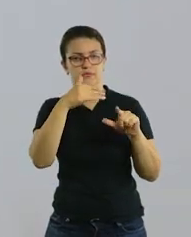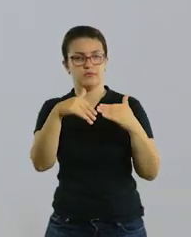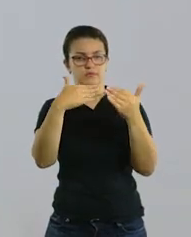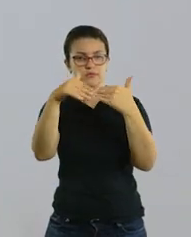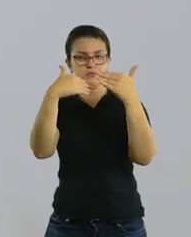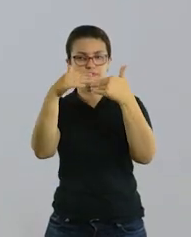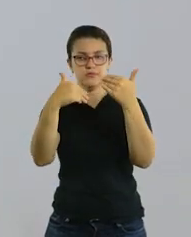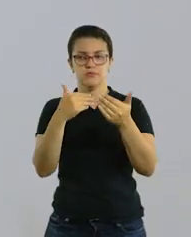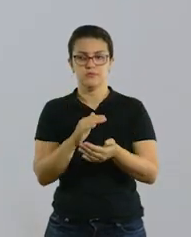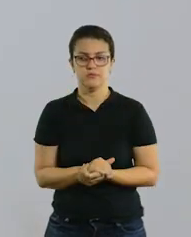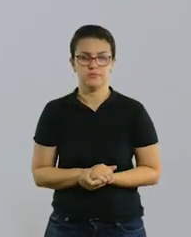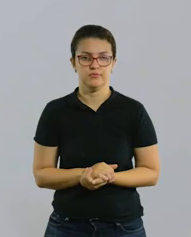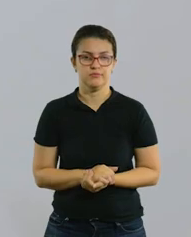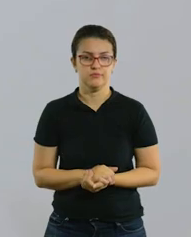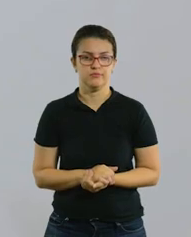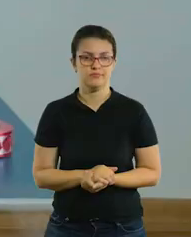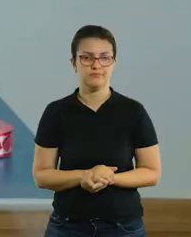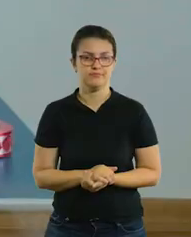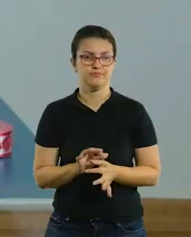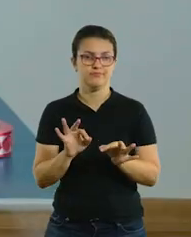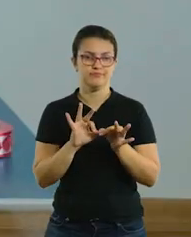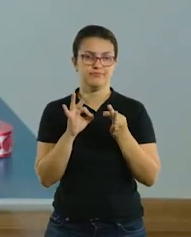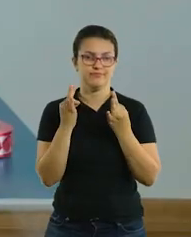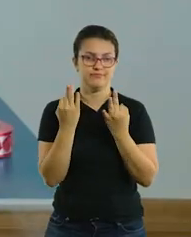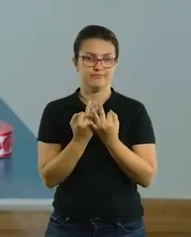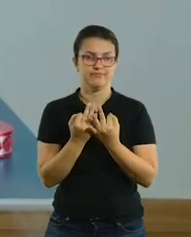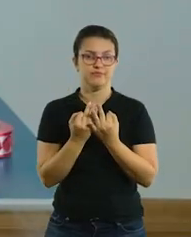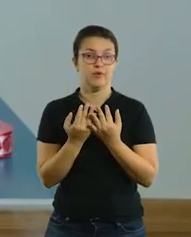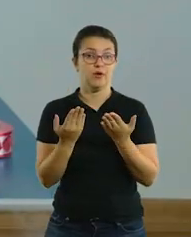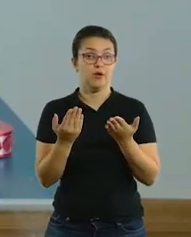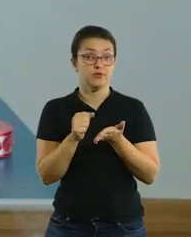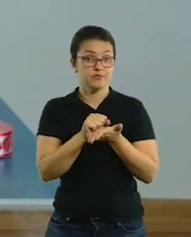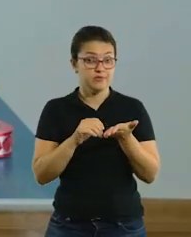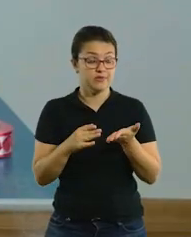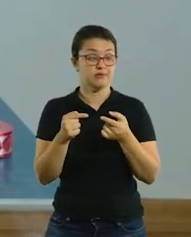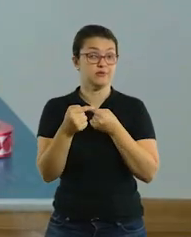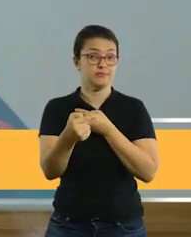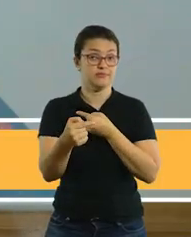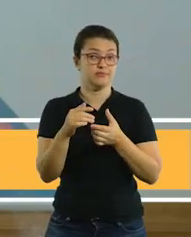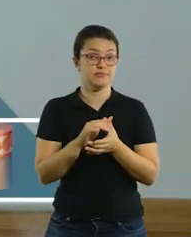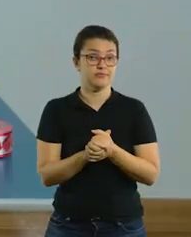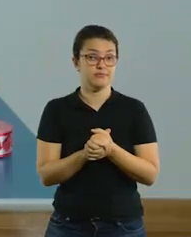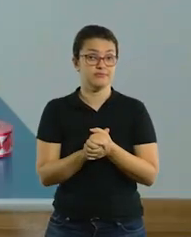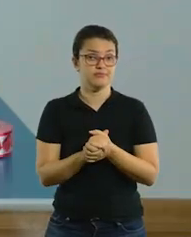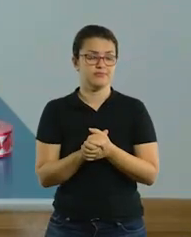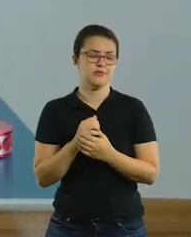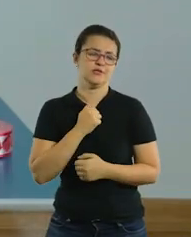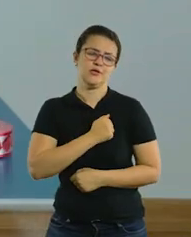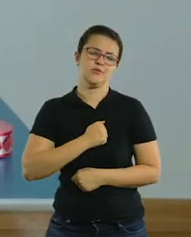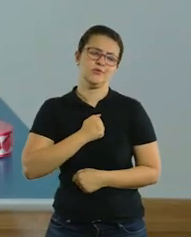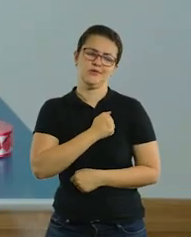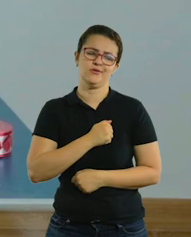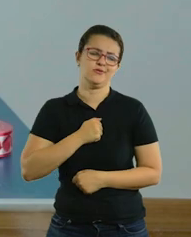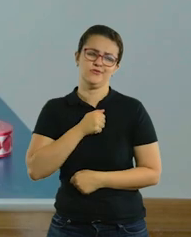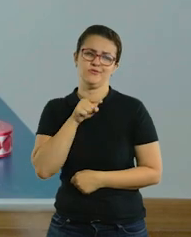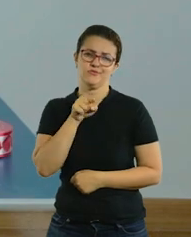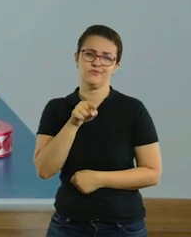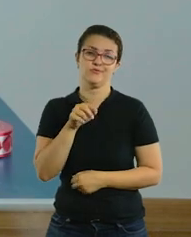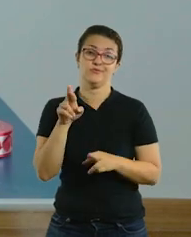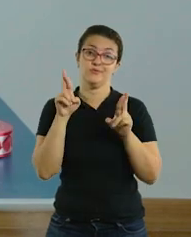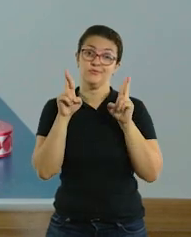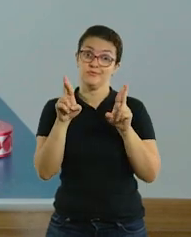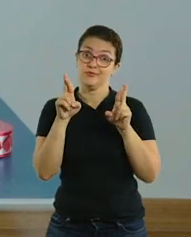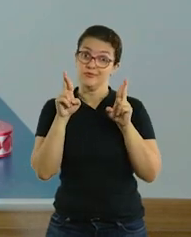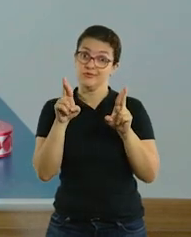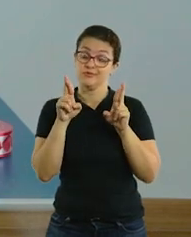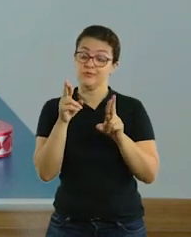essa criatividade e essa evolução. Então, família, essas foram as atividades da semana. Nós estamos com muita saudade